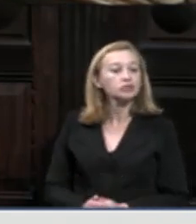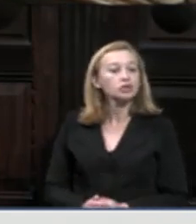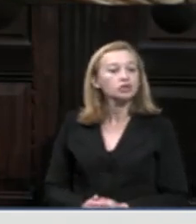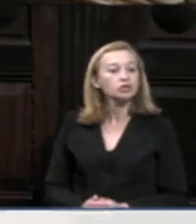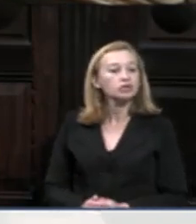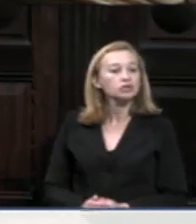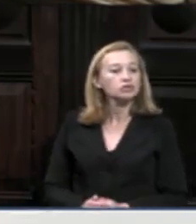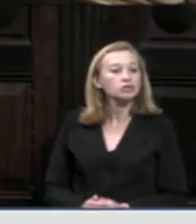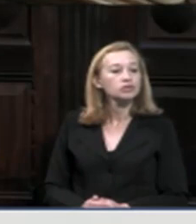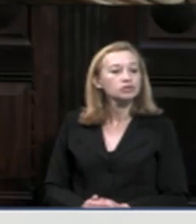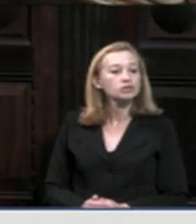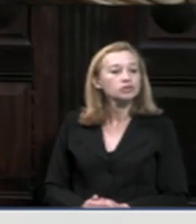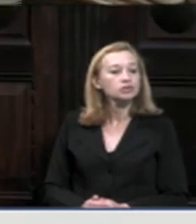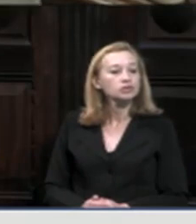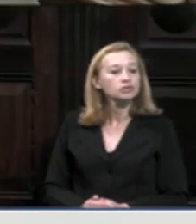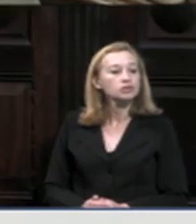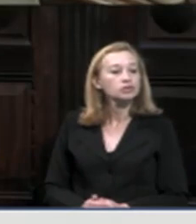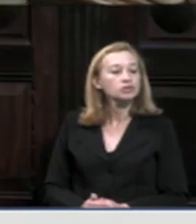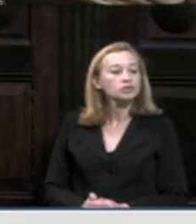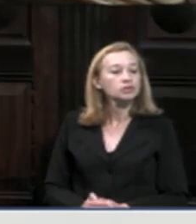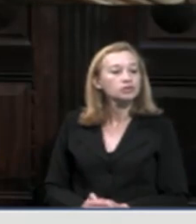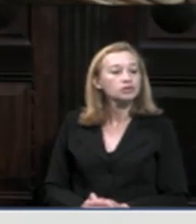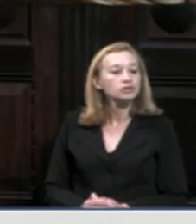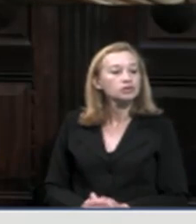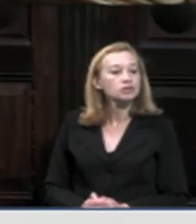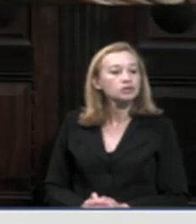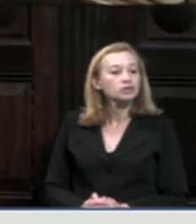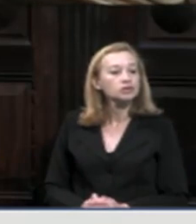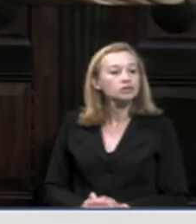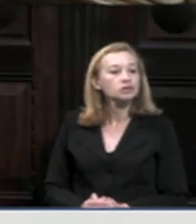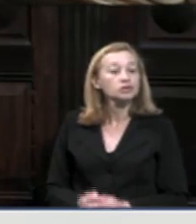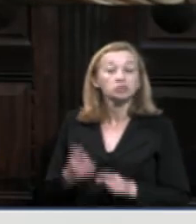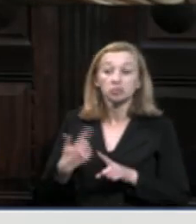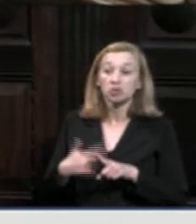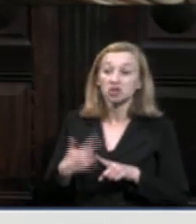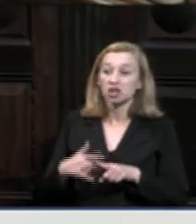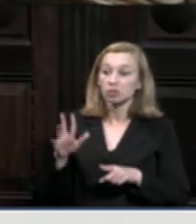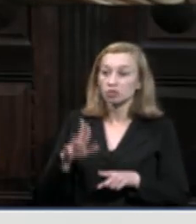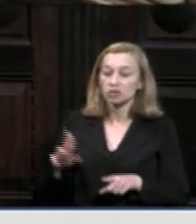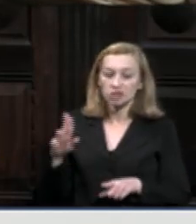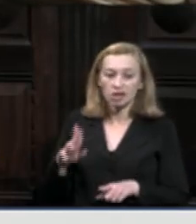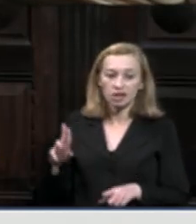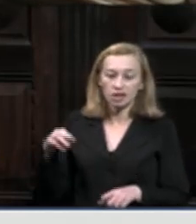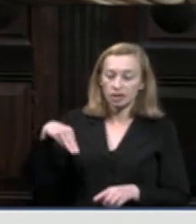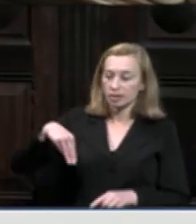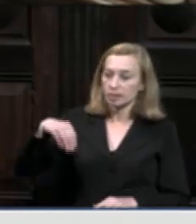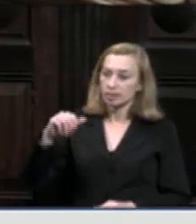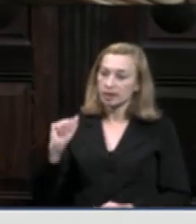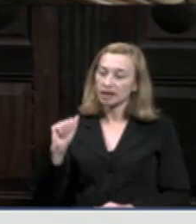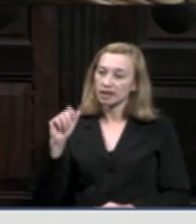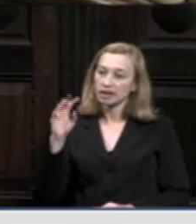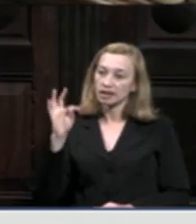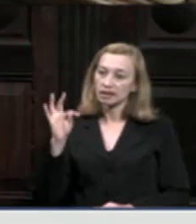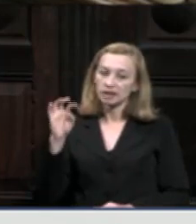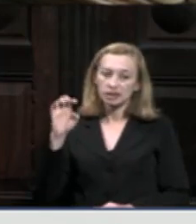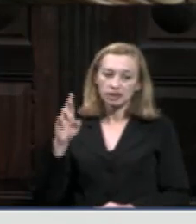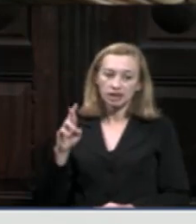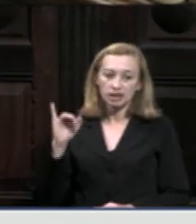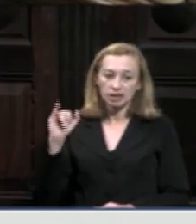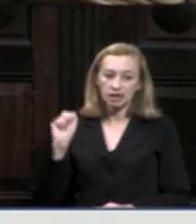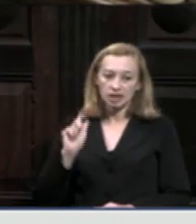porque usar material reciclado em obras